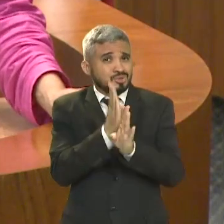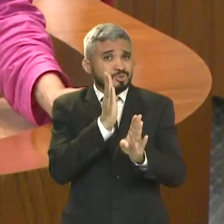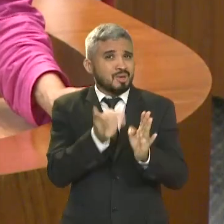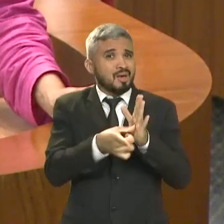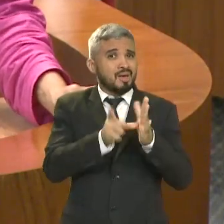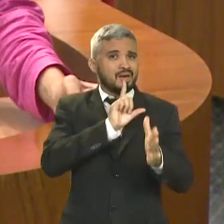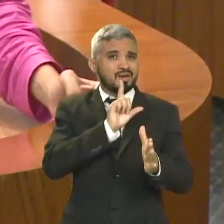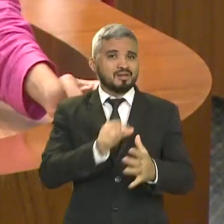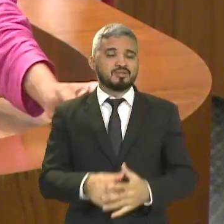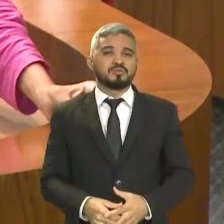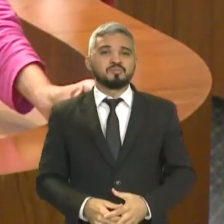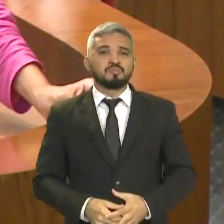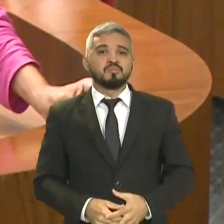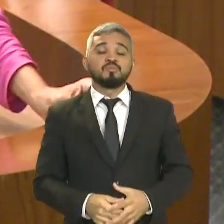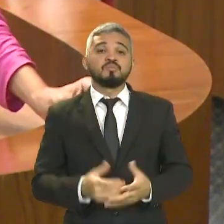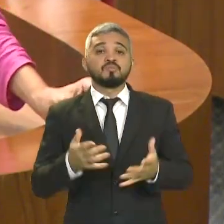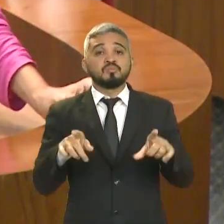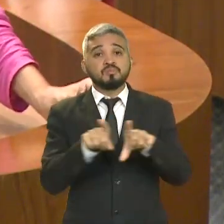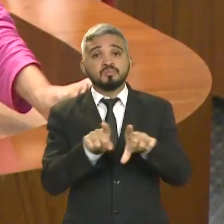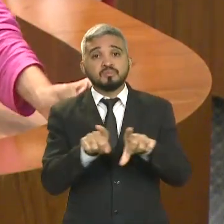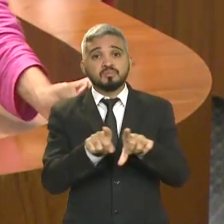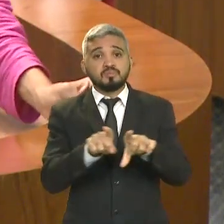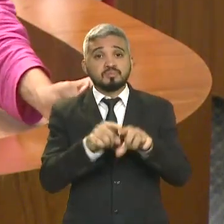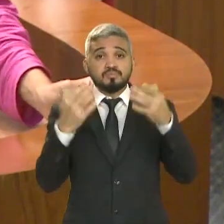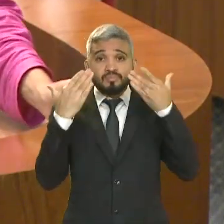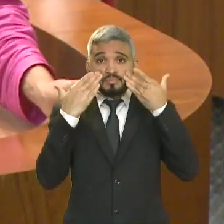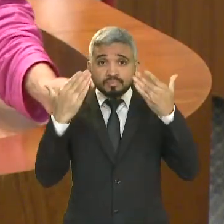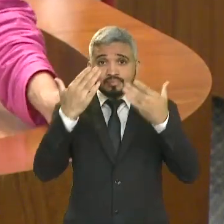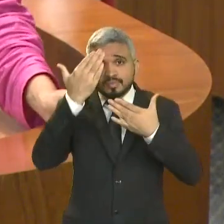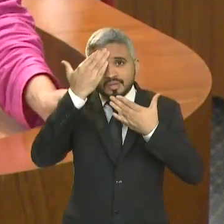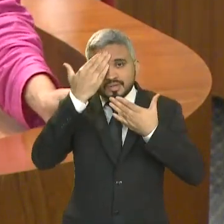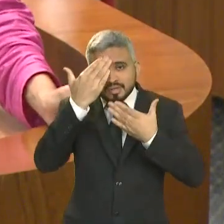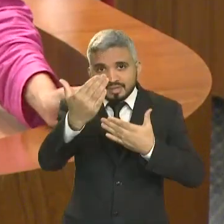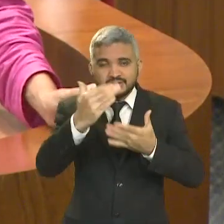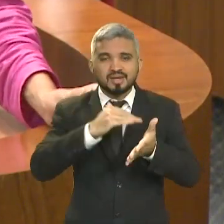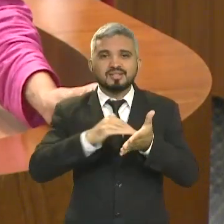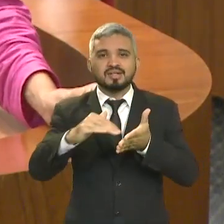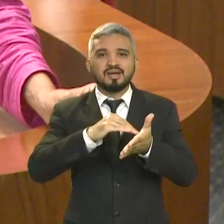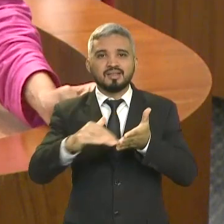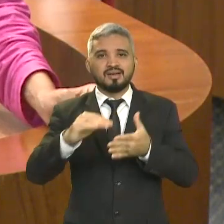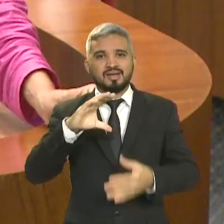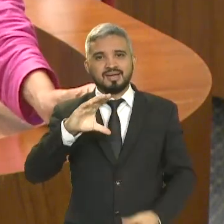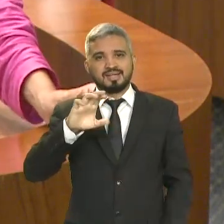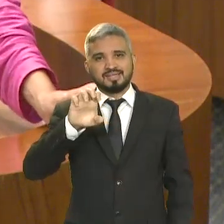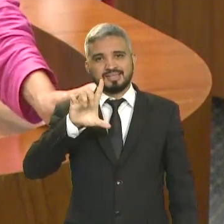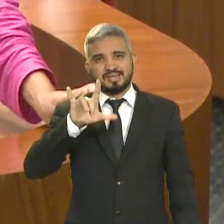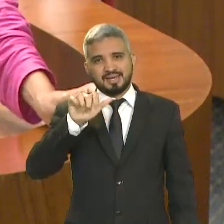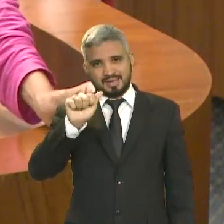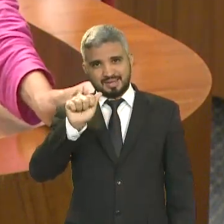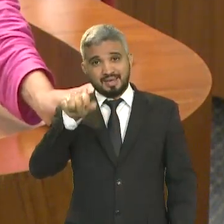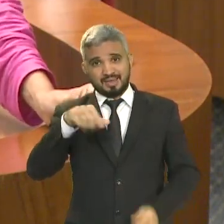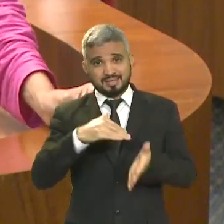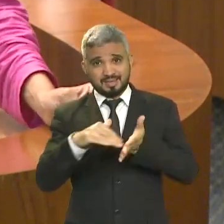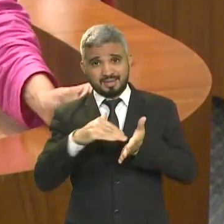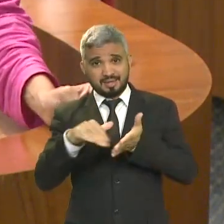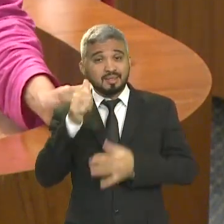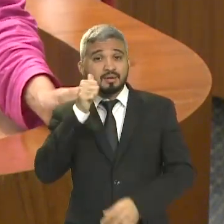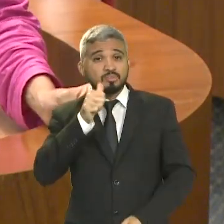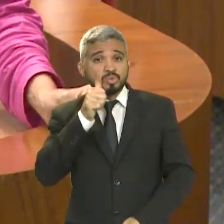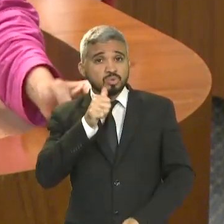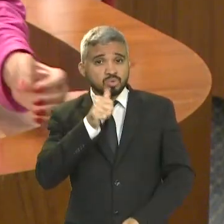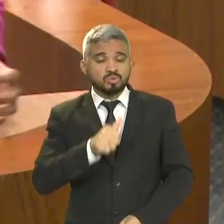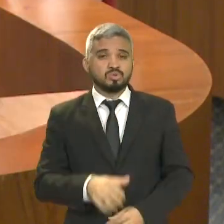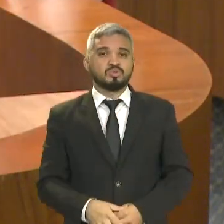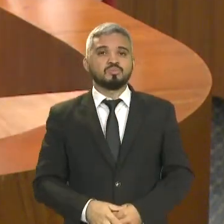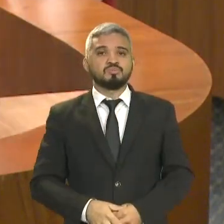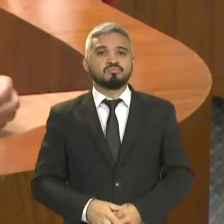Inclusive, quero aqui agradecer publicamente à secretária da Mulher, a secretária Célia, por ter atendido inúmeras demandas nossas, principalmente no que